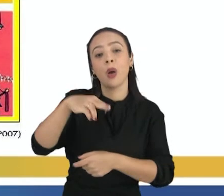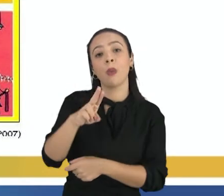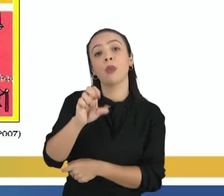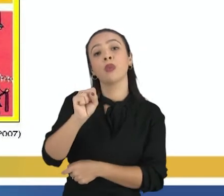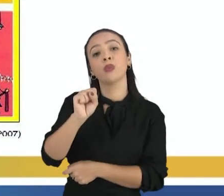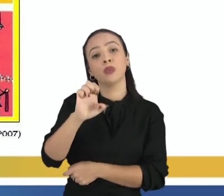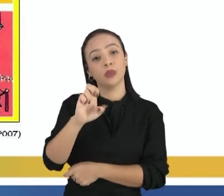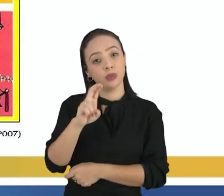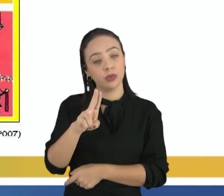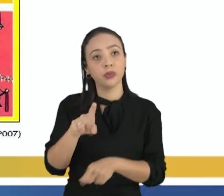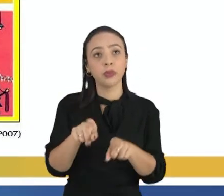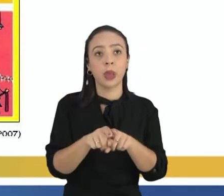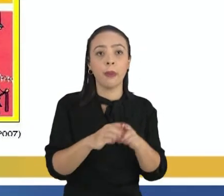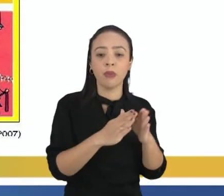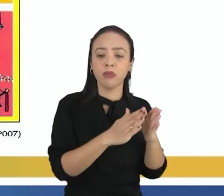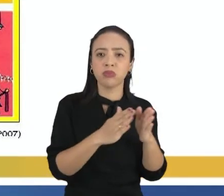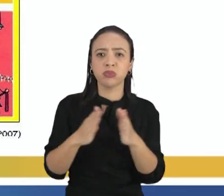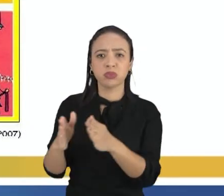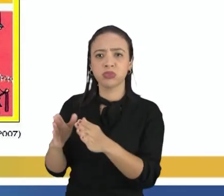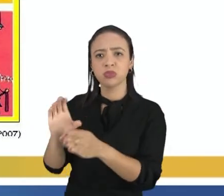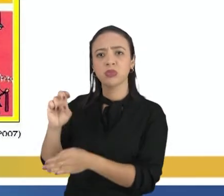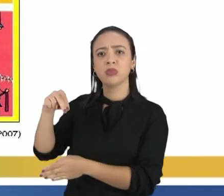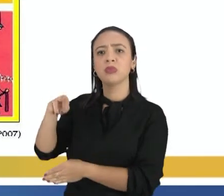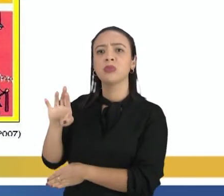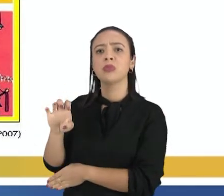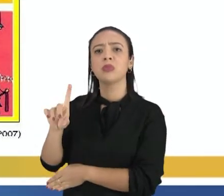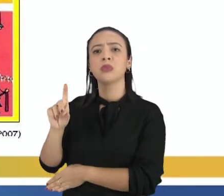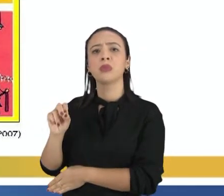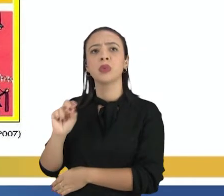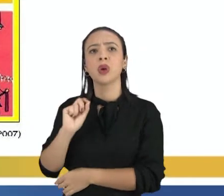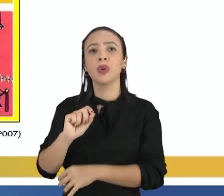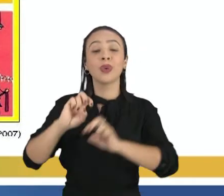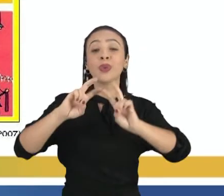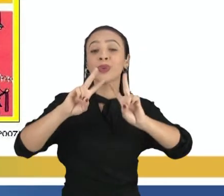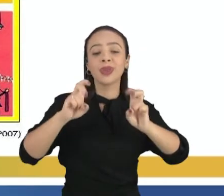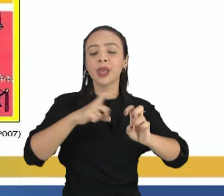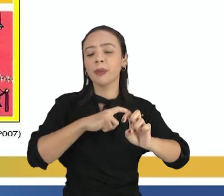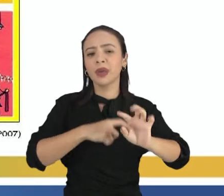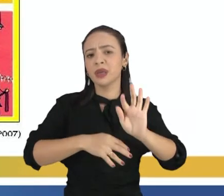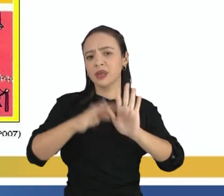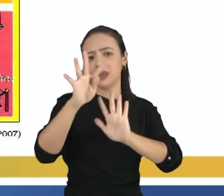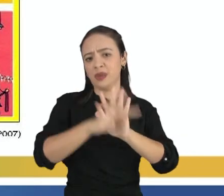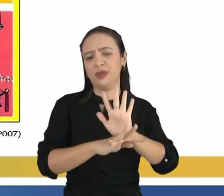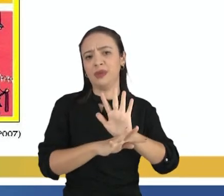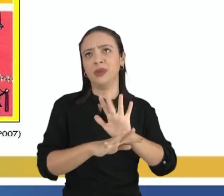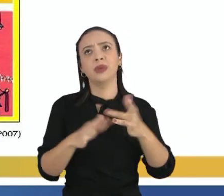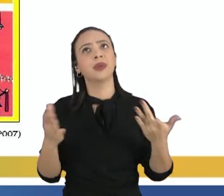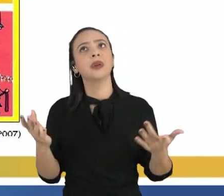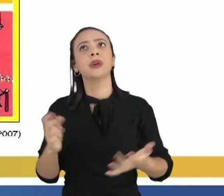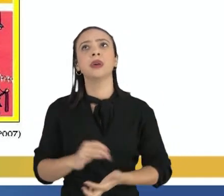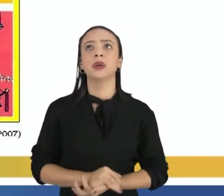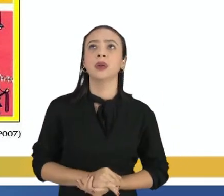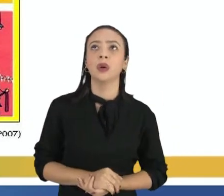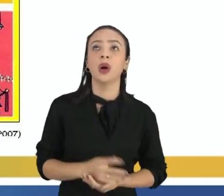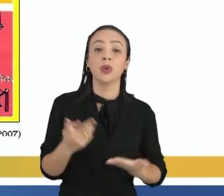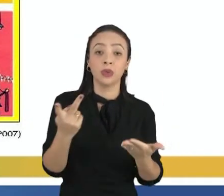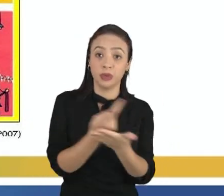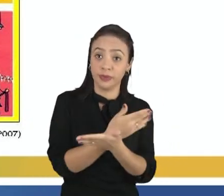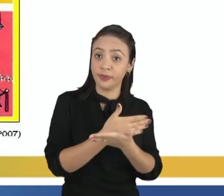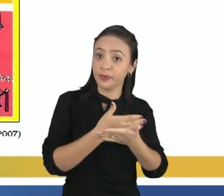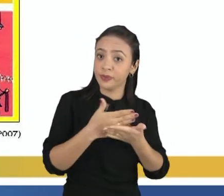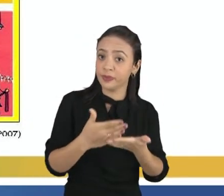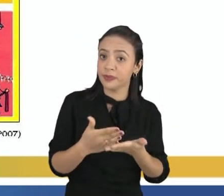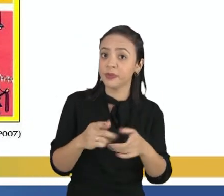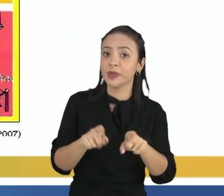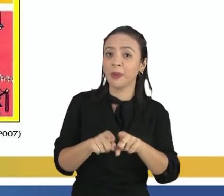museu. E o enredo, gente, o enredo é sobre o que trata ali o texto. O enredo se trata da situação